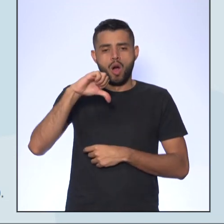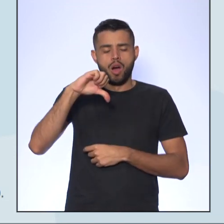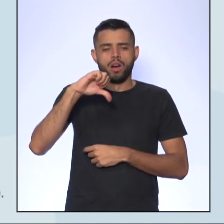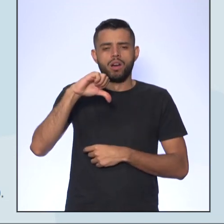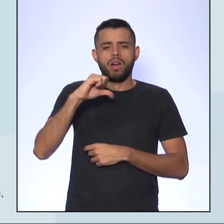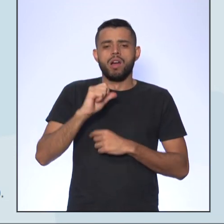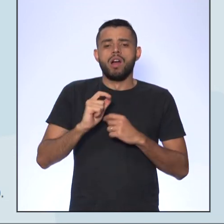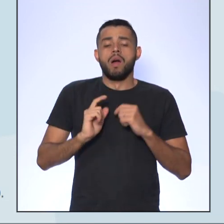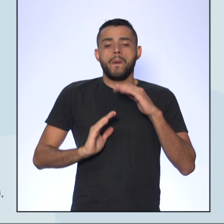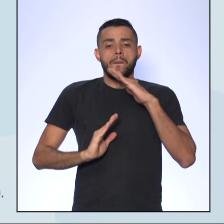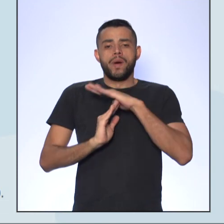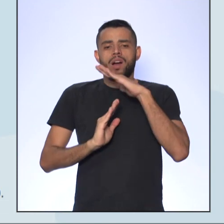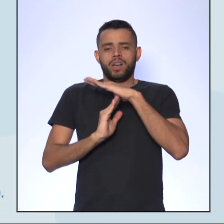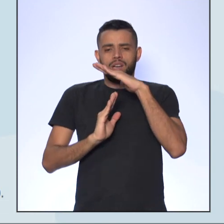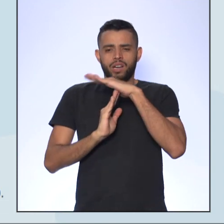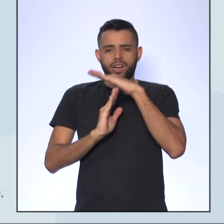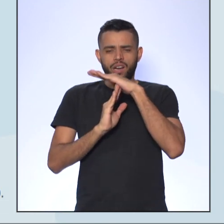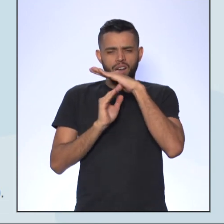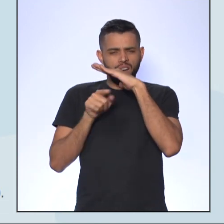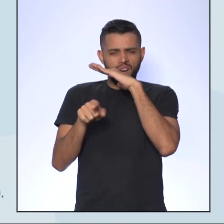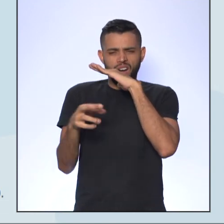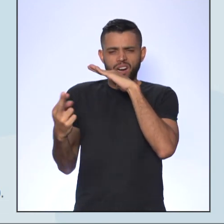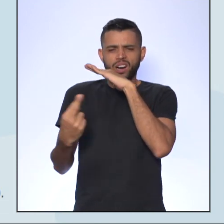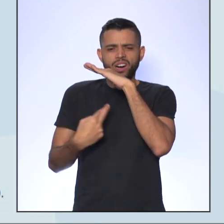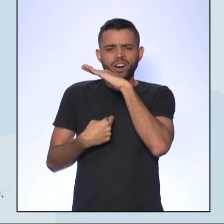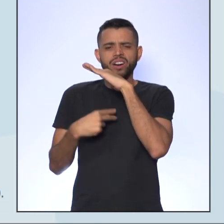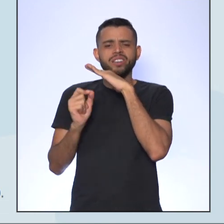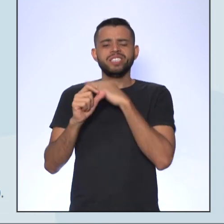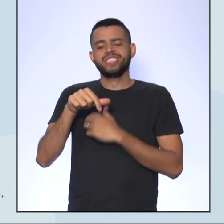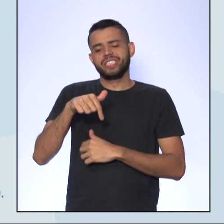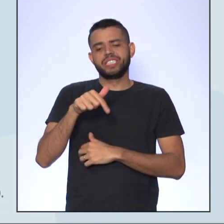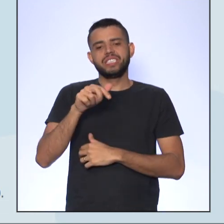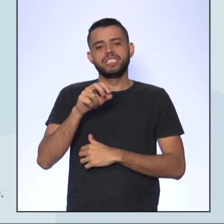lotação máxima, como o Lucas respondeu, dá